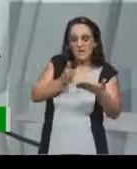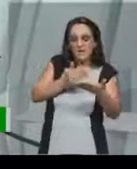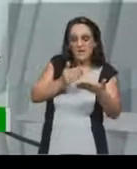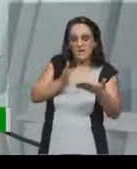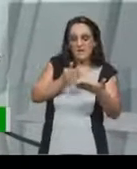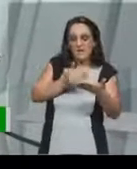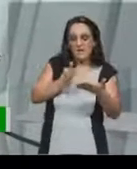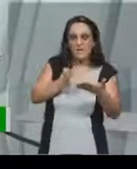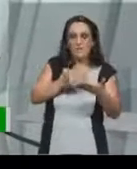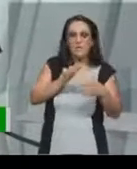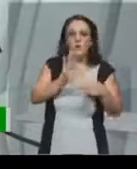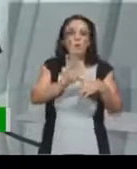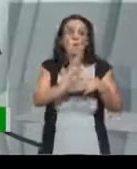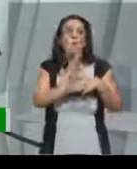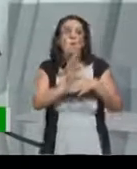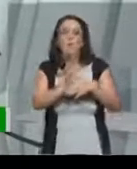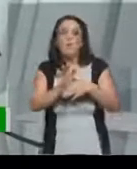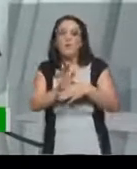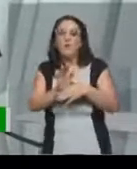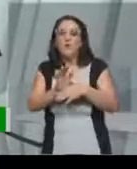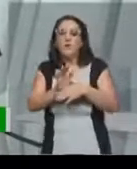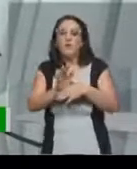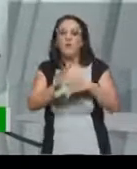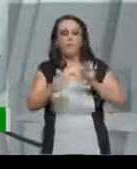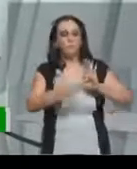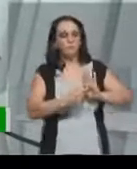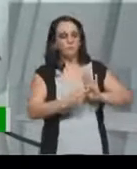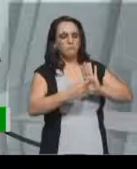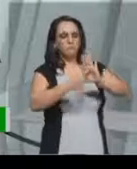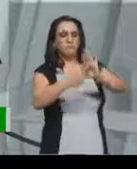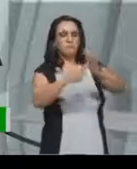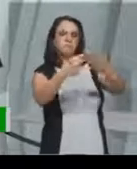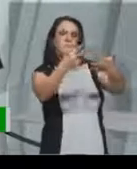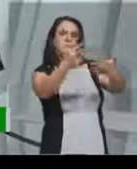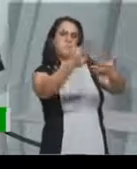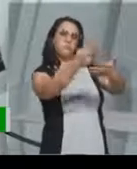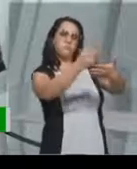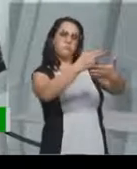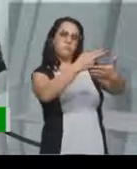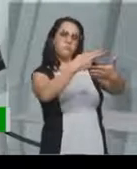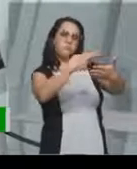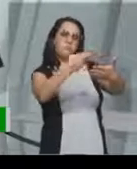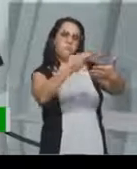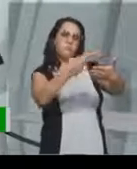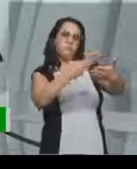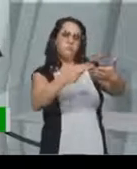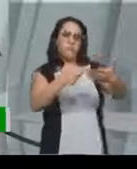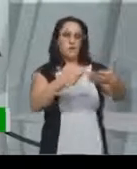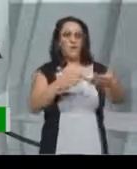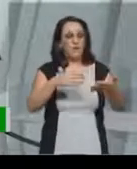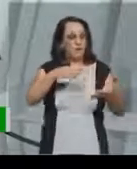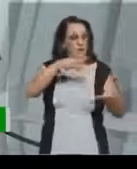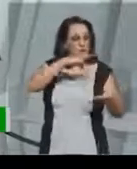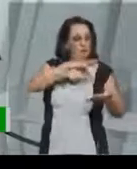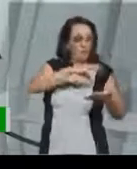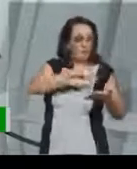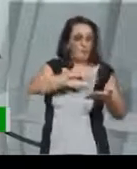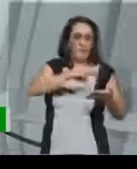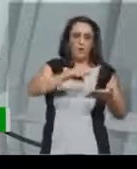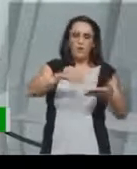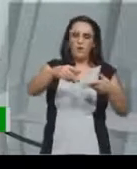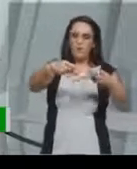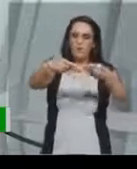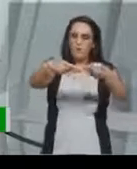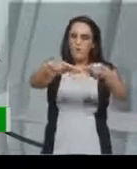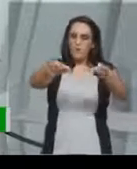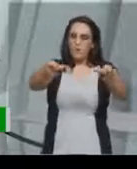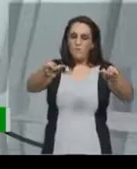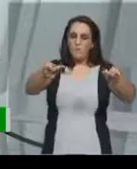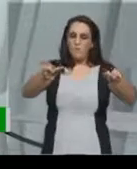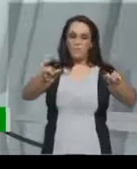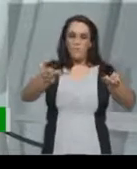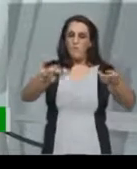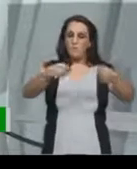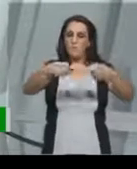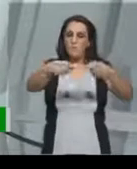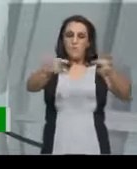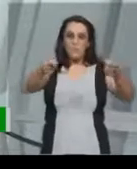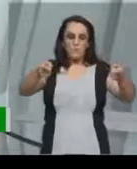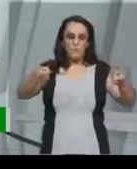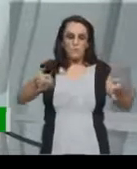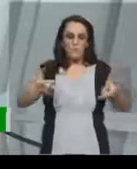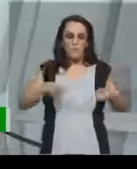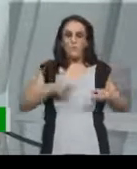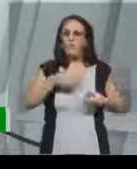série, uma exposição de arte, um álbum, né, um disco. Então, ele